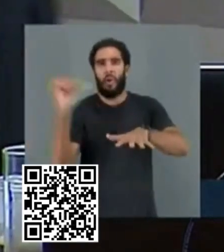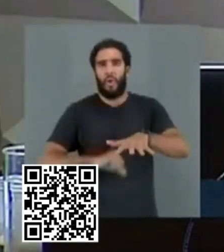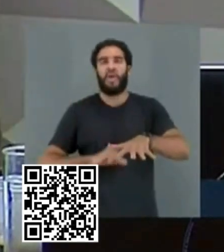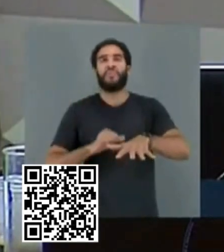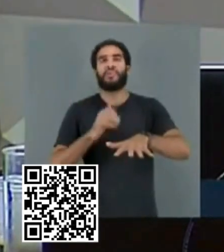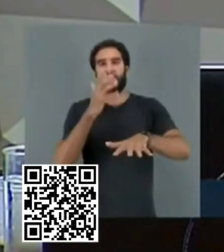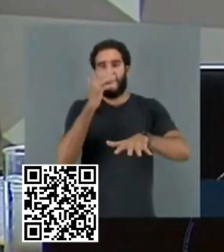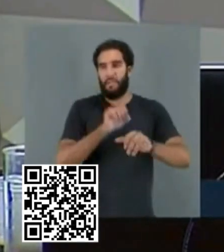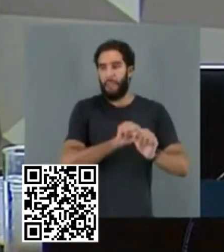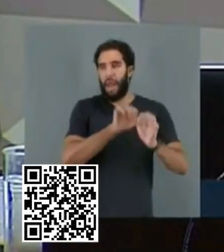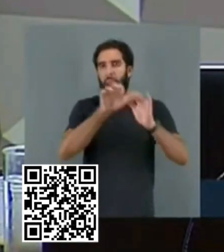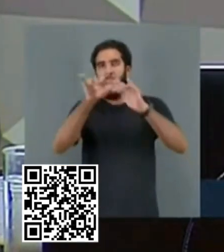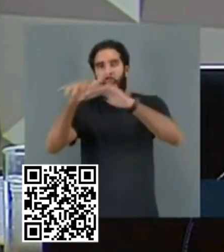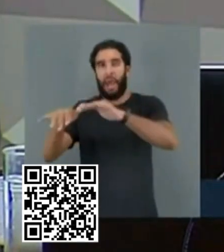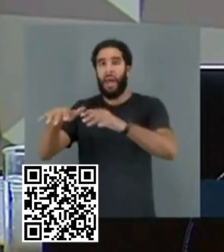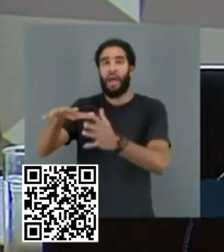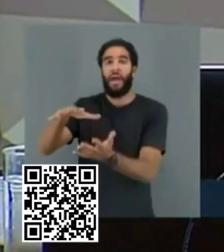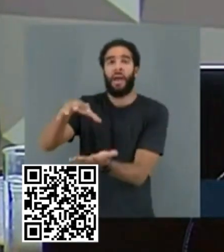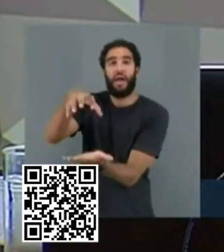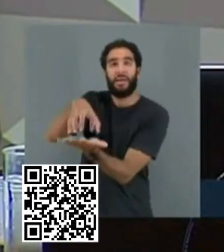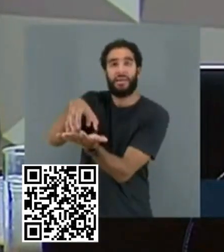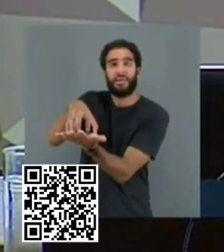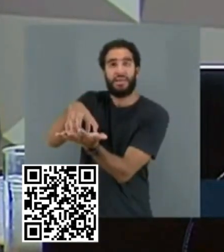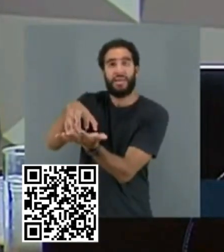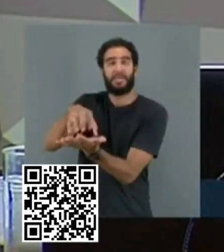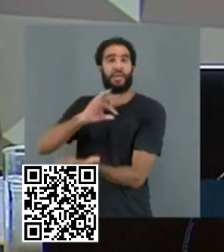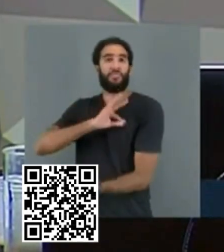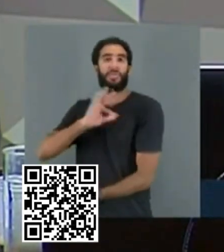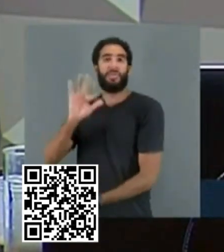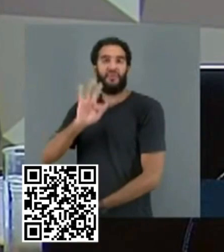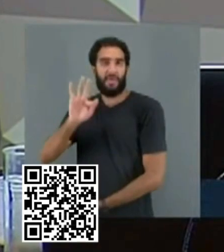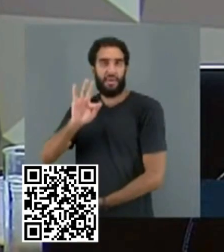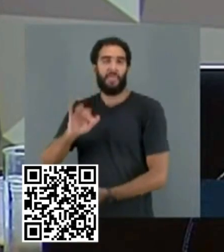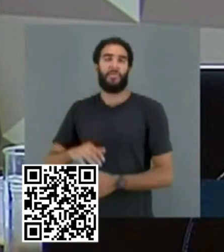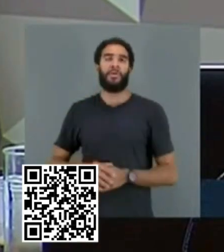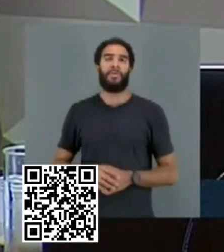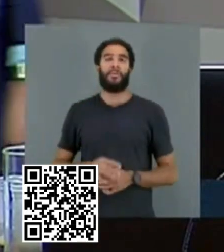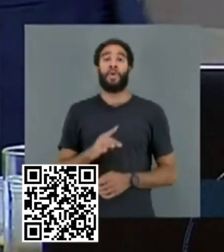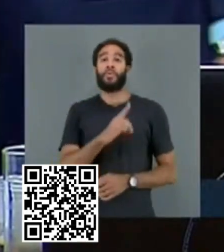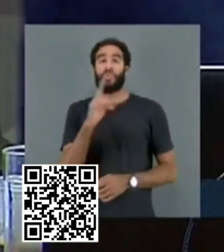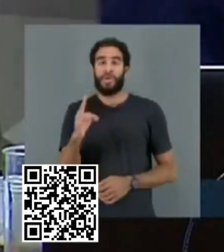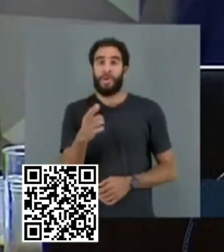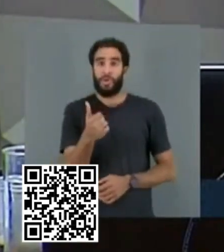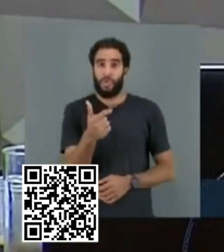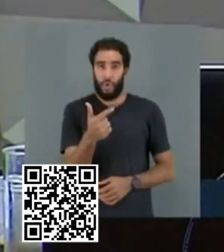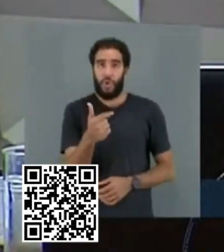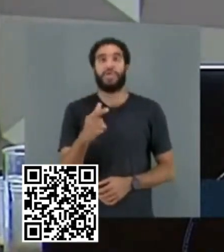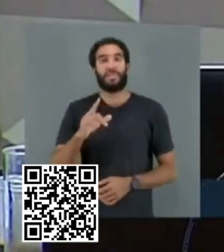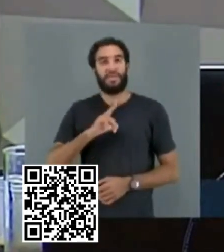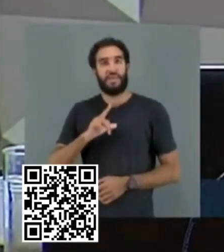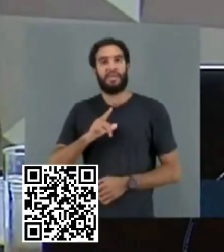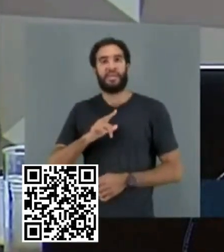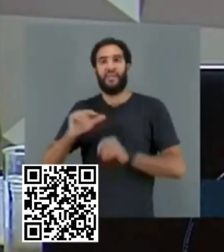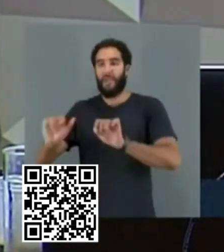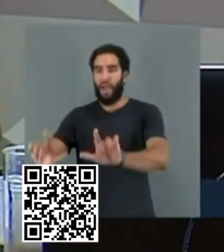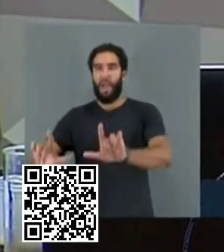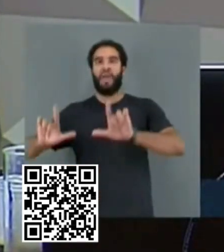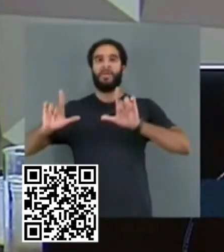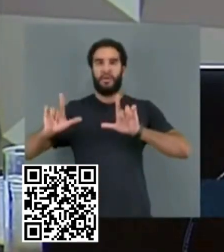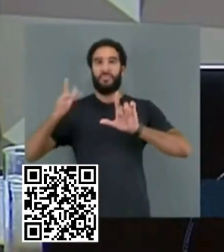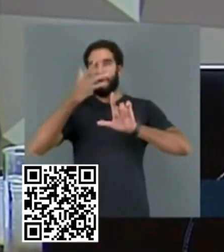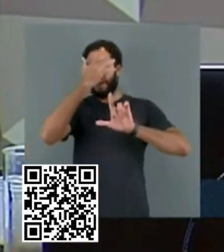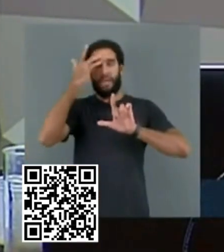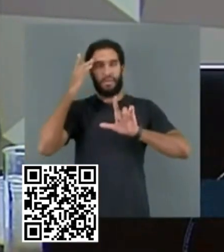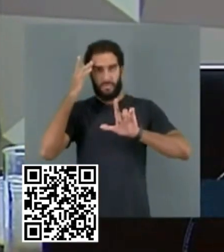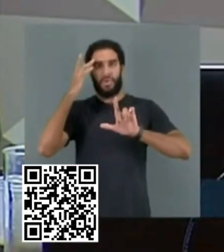sede da Polícia Federal em Brasília. Lembremos, no dia 12 deu-se a diplomação dos reconhecidamente eleitos no pleito